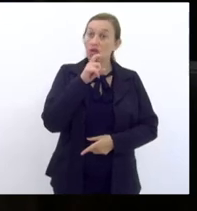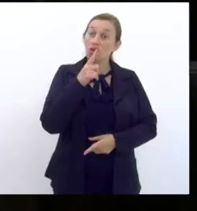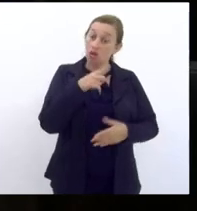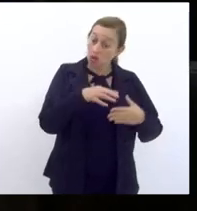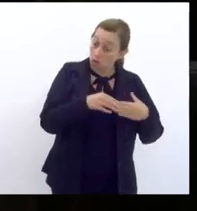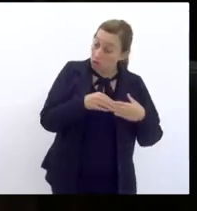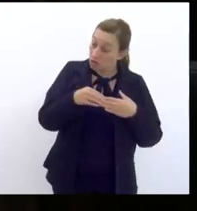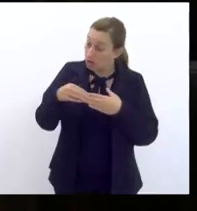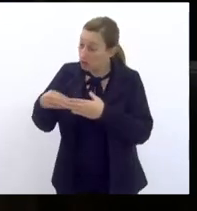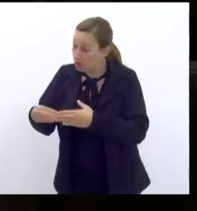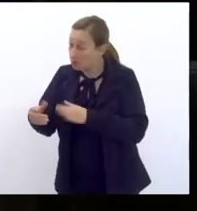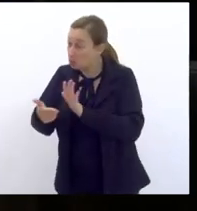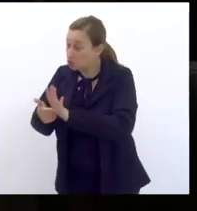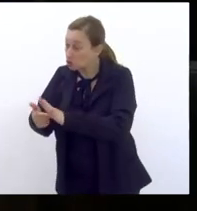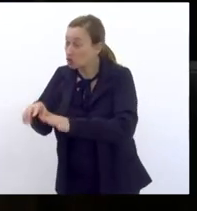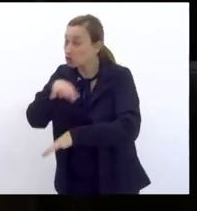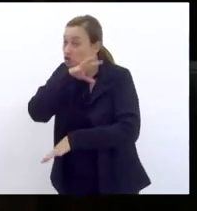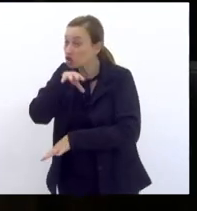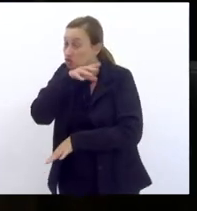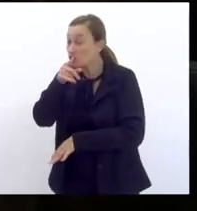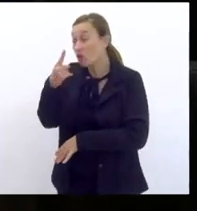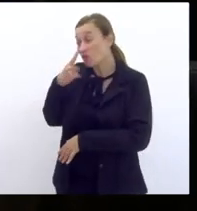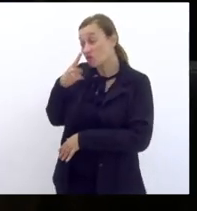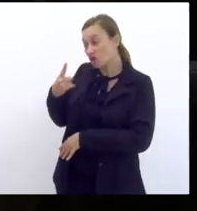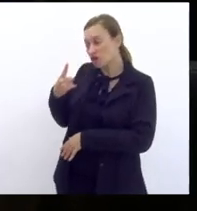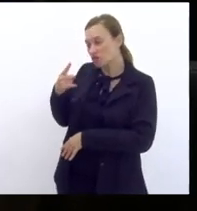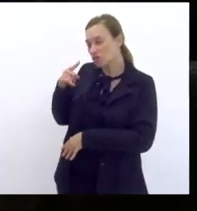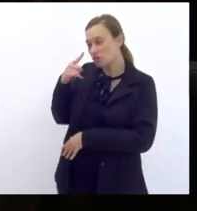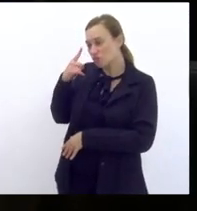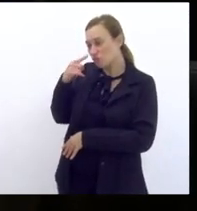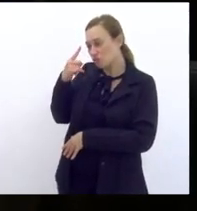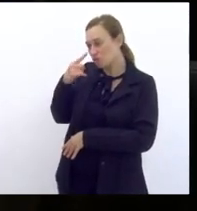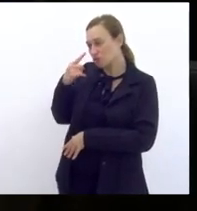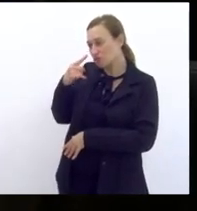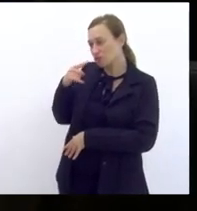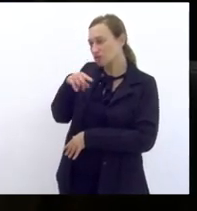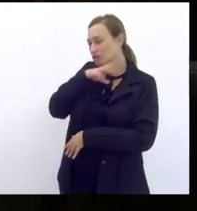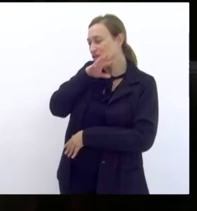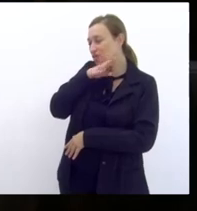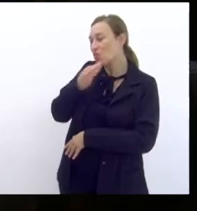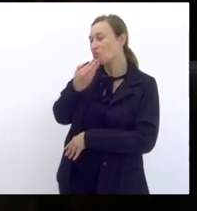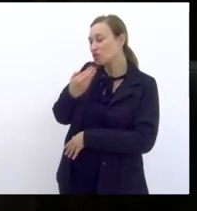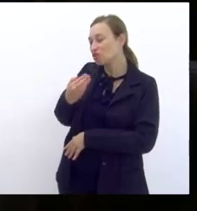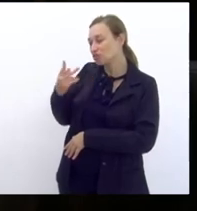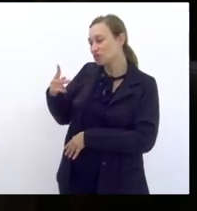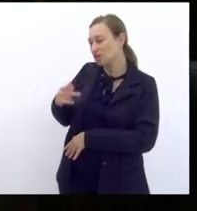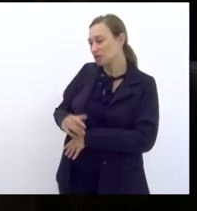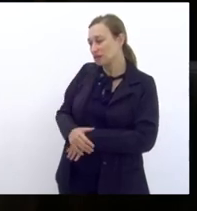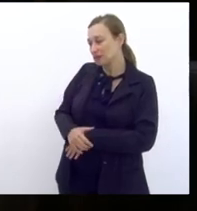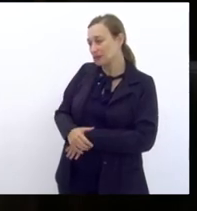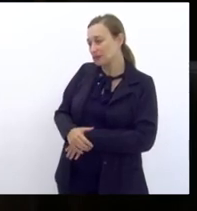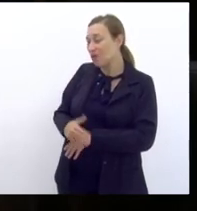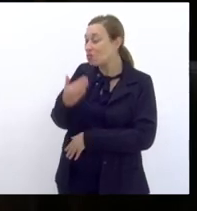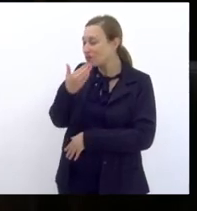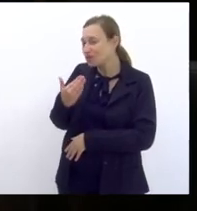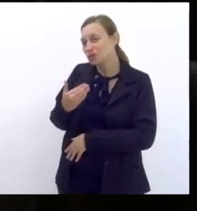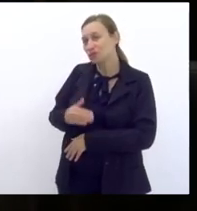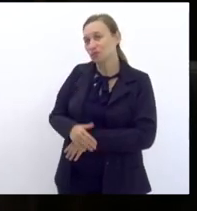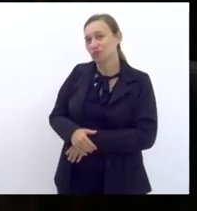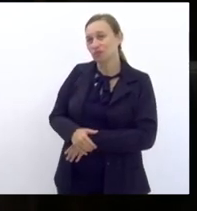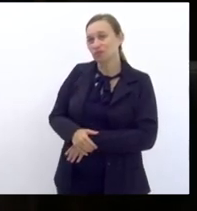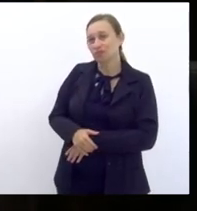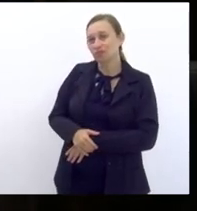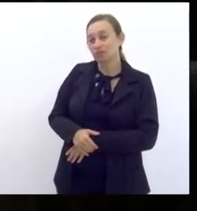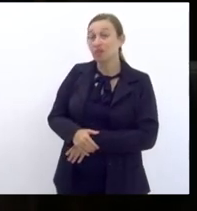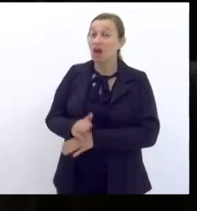lá nos canis e falei olha o olhar desses animaizinhos é um pedido deles é um pedido Entendeu